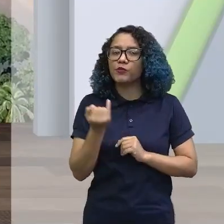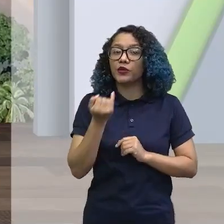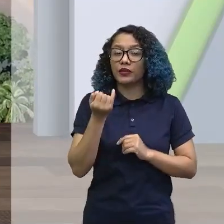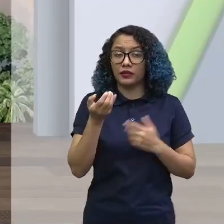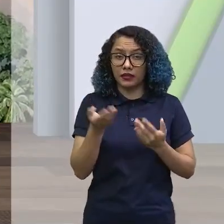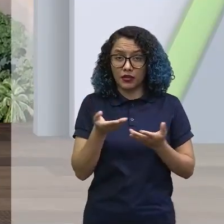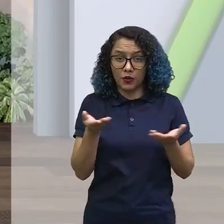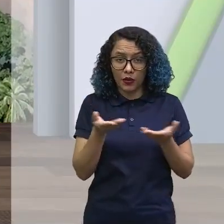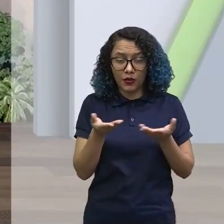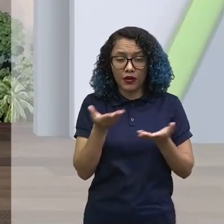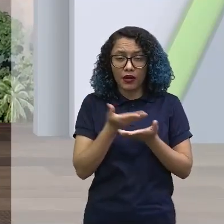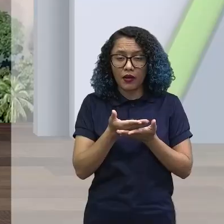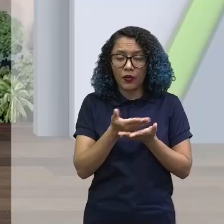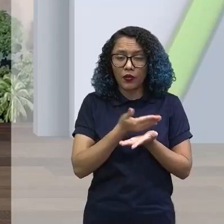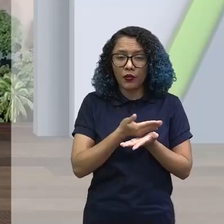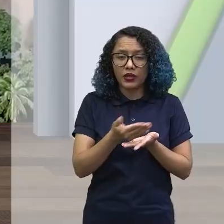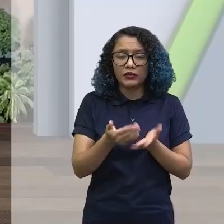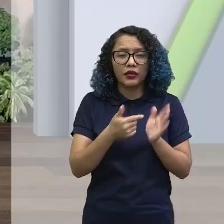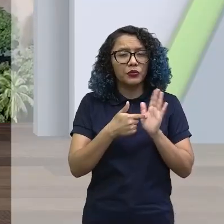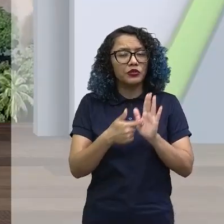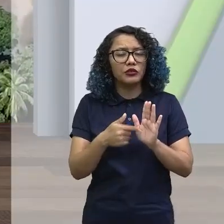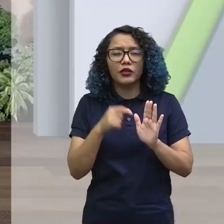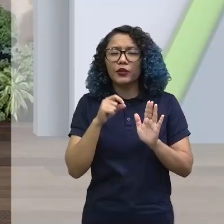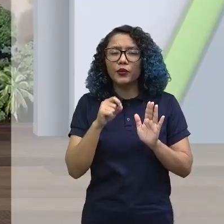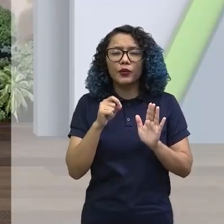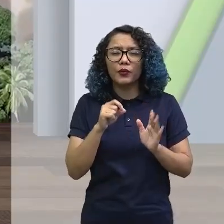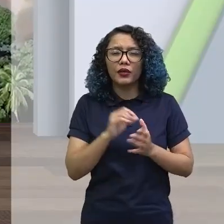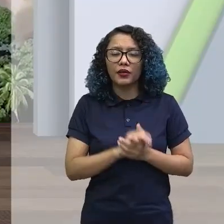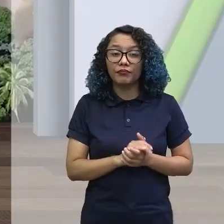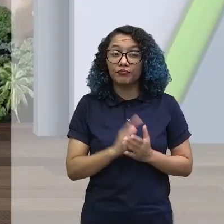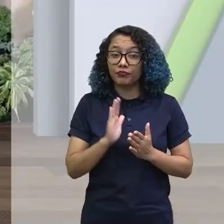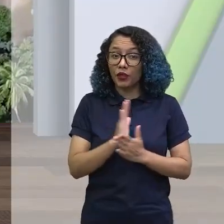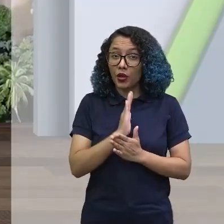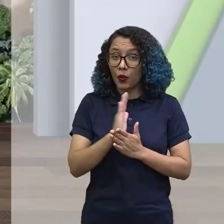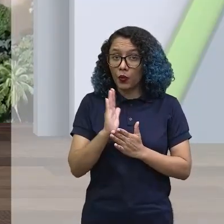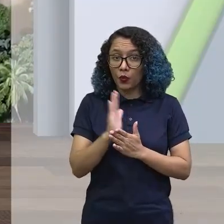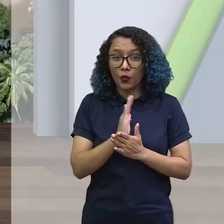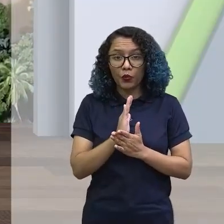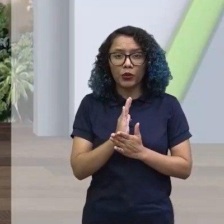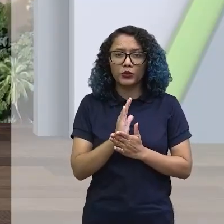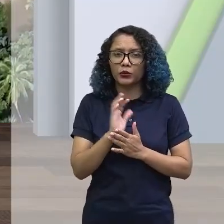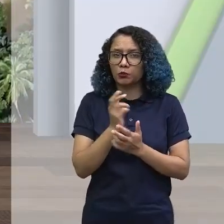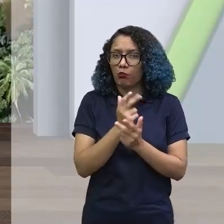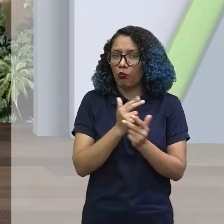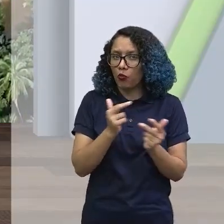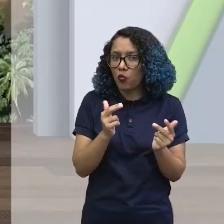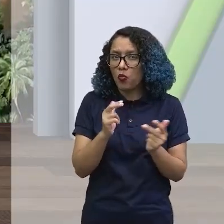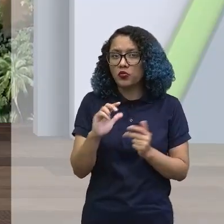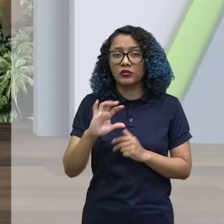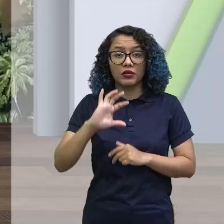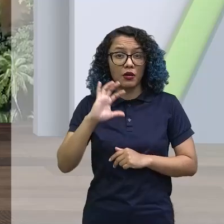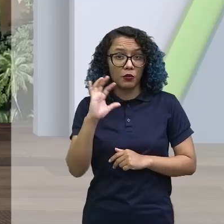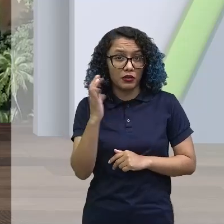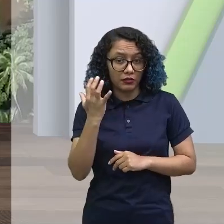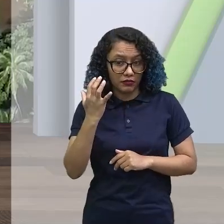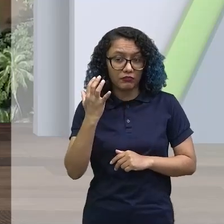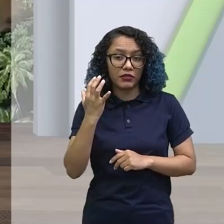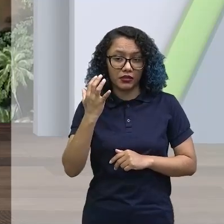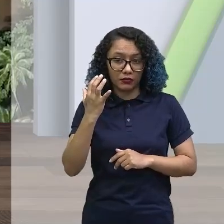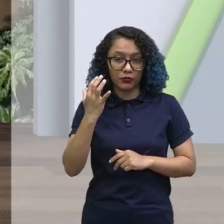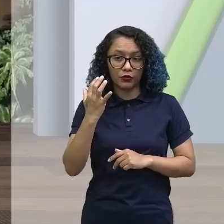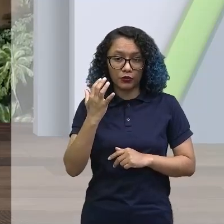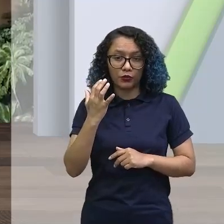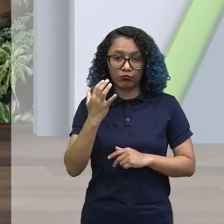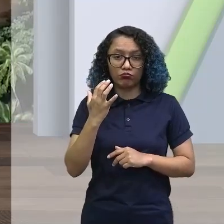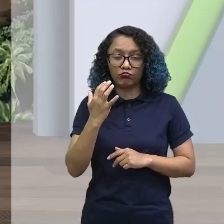introduzir essa aula aí, mostrando para você, né, algumas situações, né, de eventos que acontecem